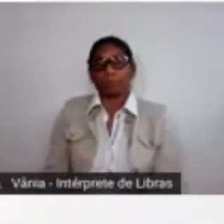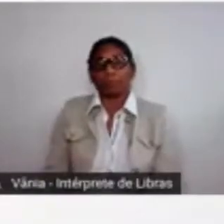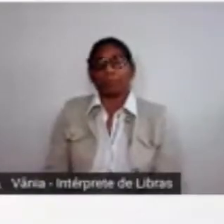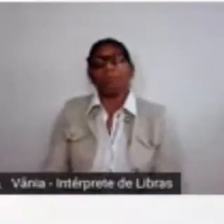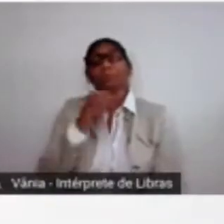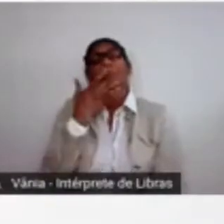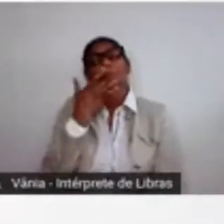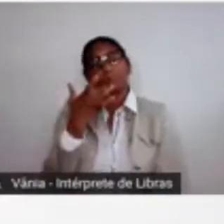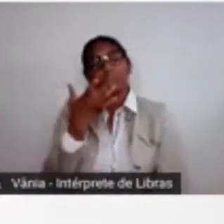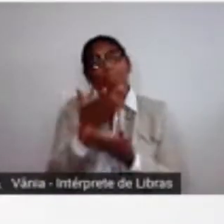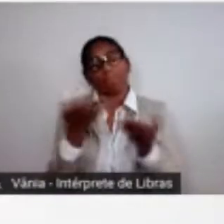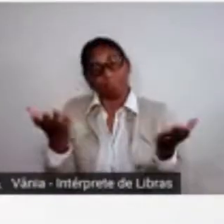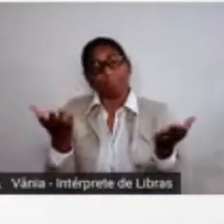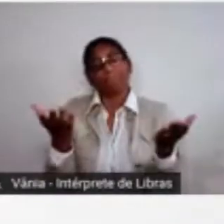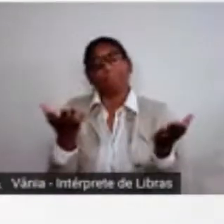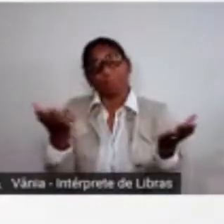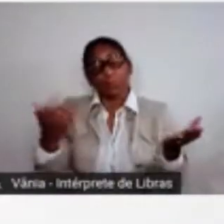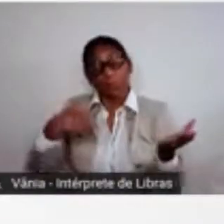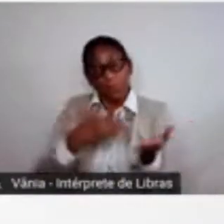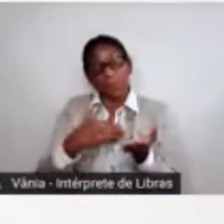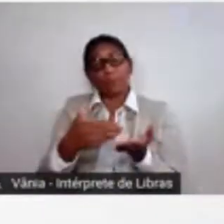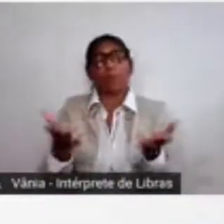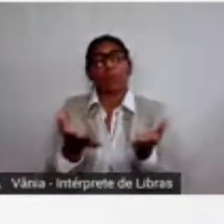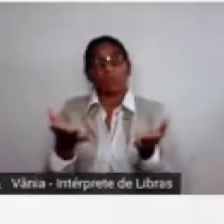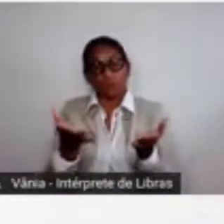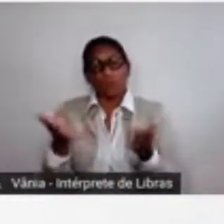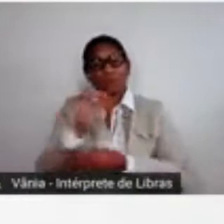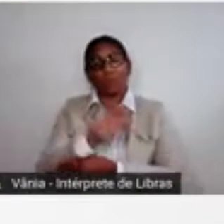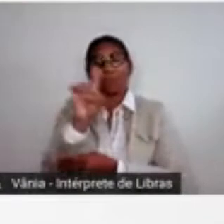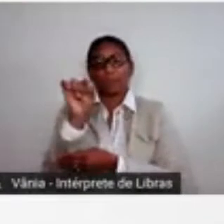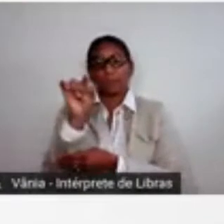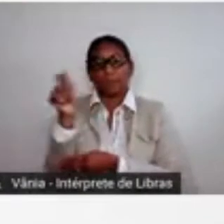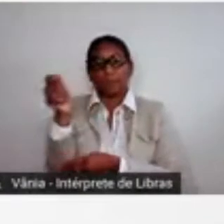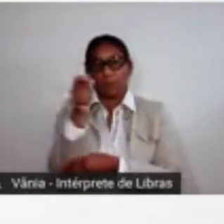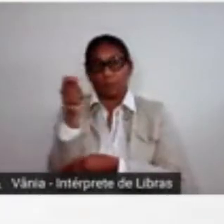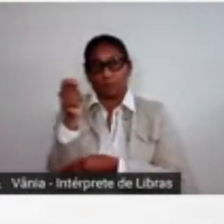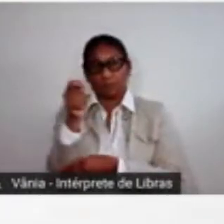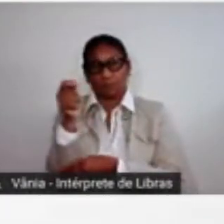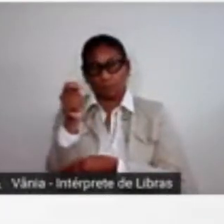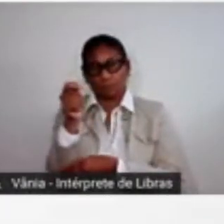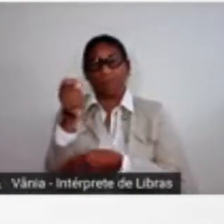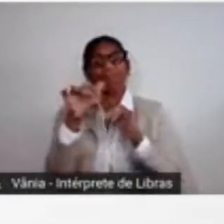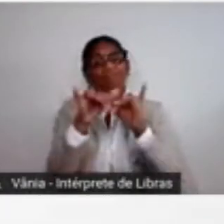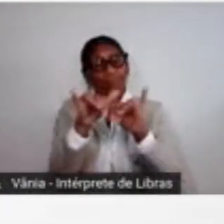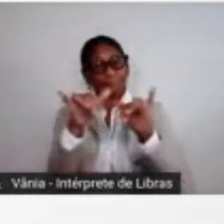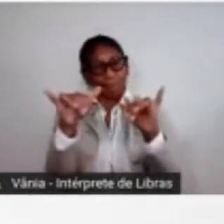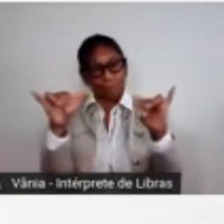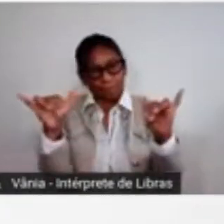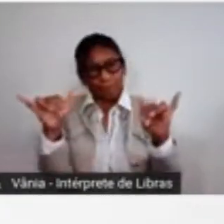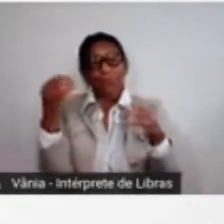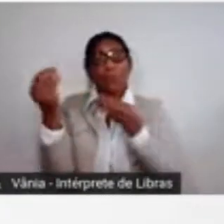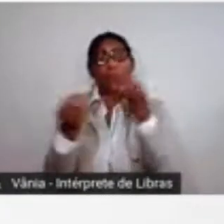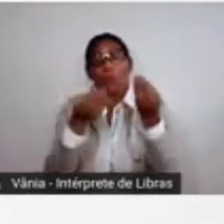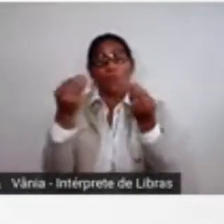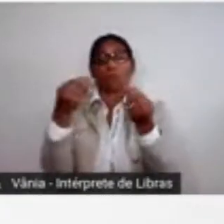Muito boa tarde a todos. Nós estamos começando a nossa live nesse dia 10 de agosto para informar a situação do estado do Rio